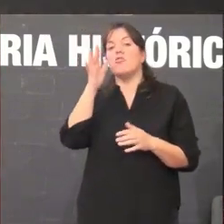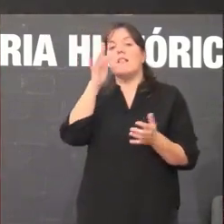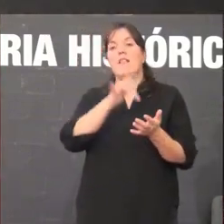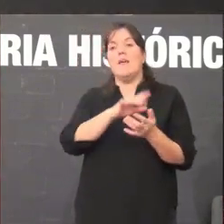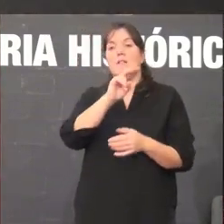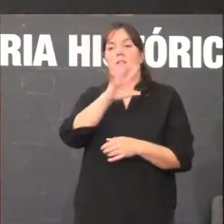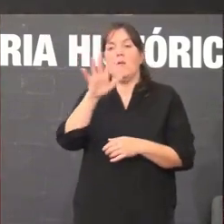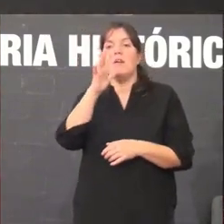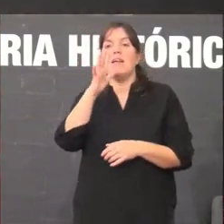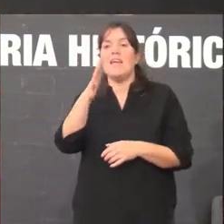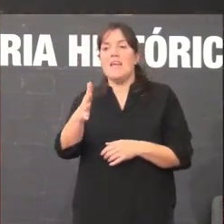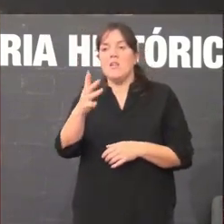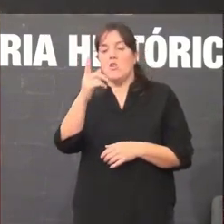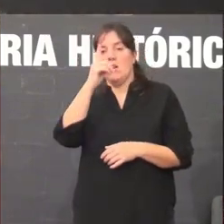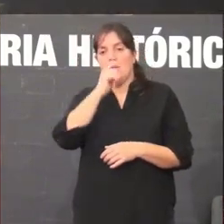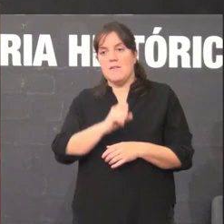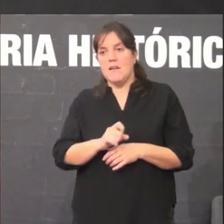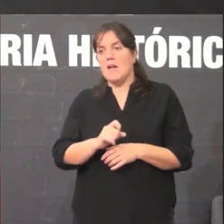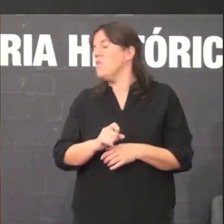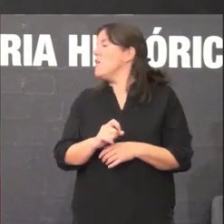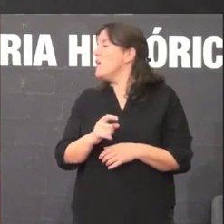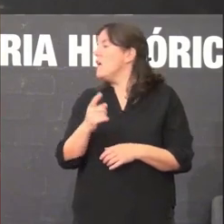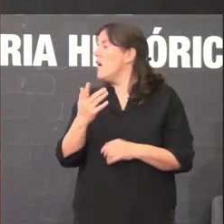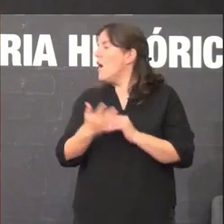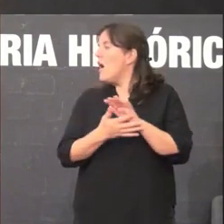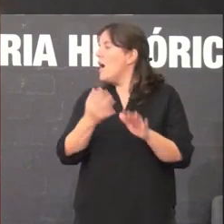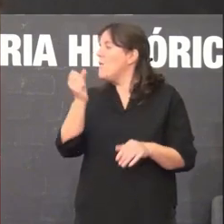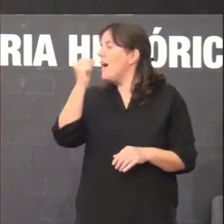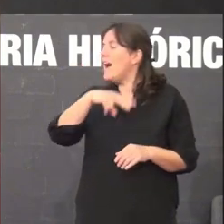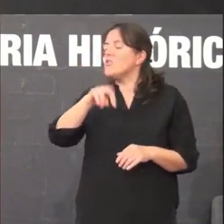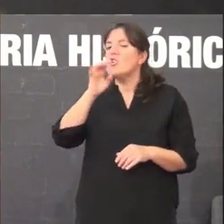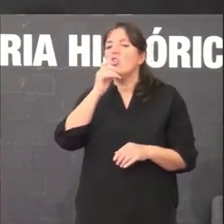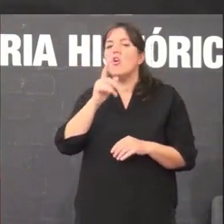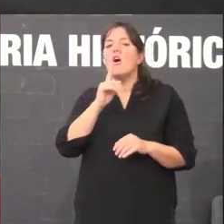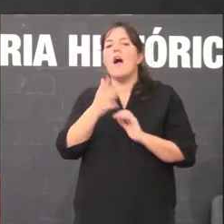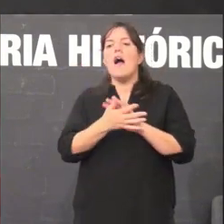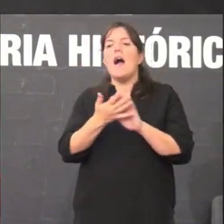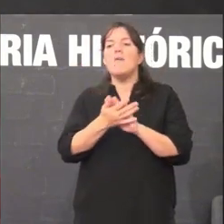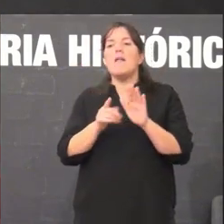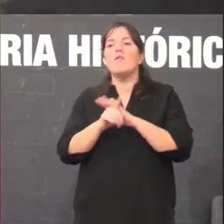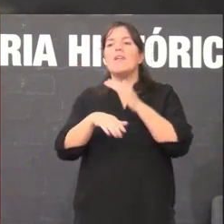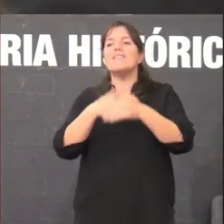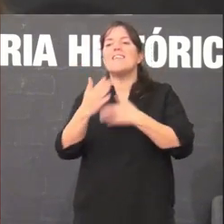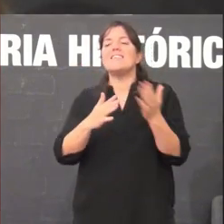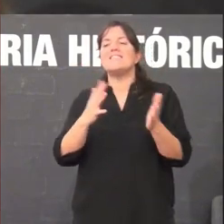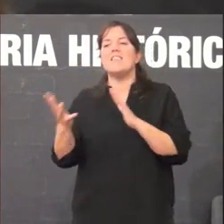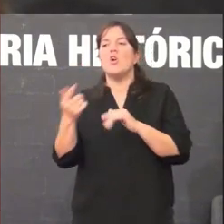abril, António Guterres fala pela primeira vez de uma transição por ruptura,